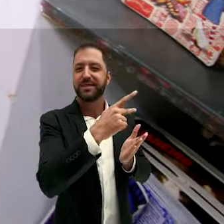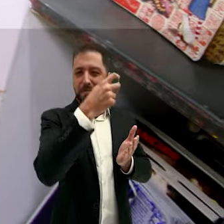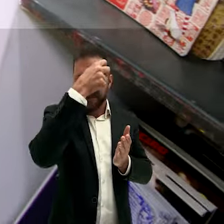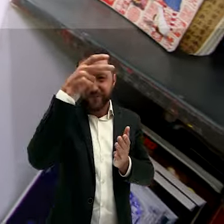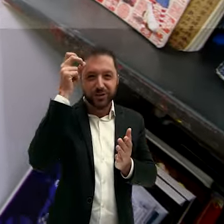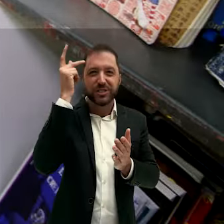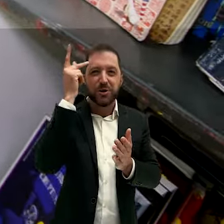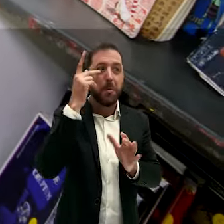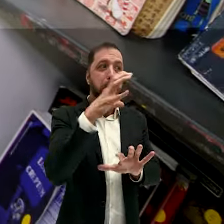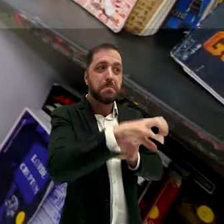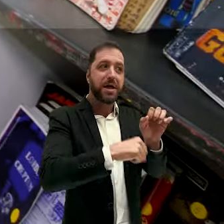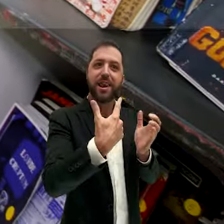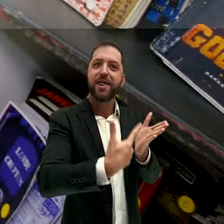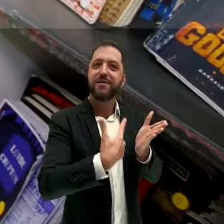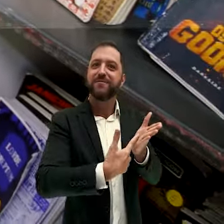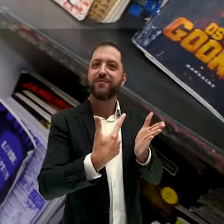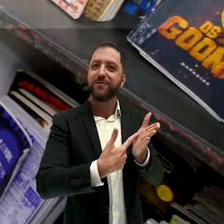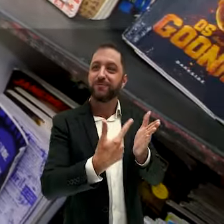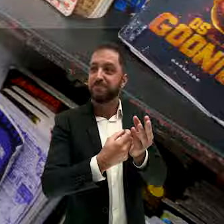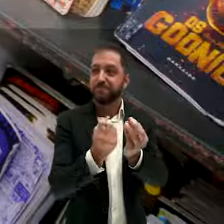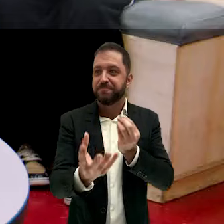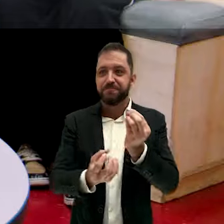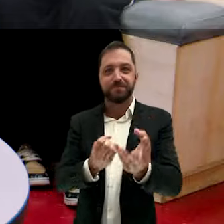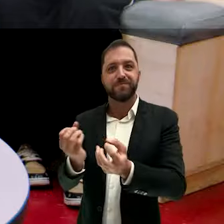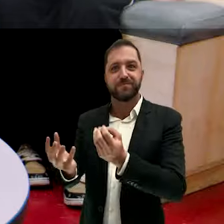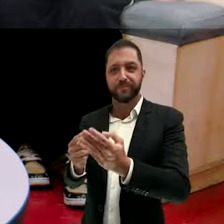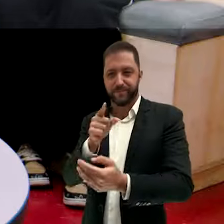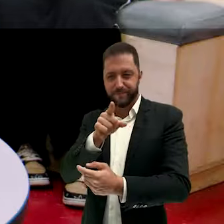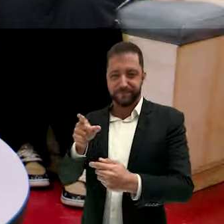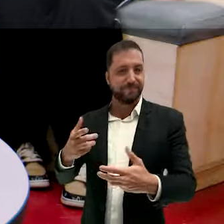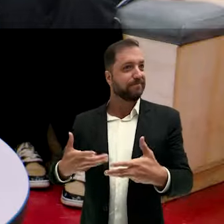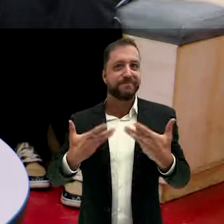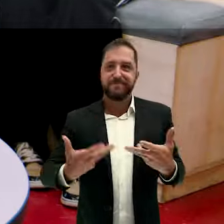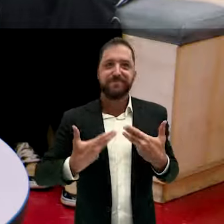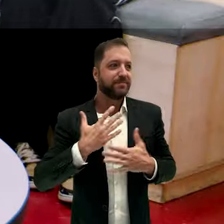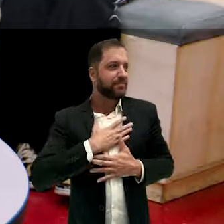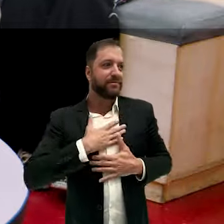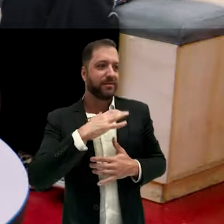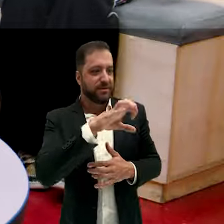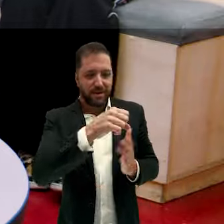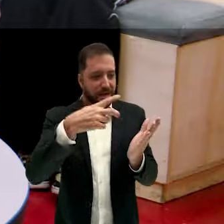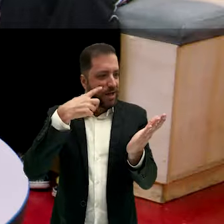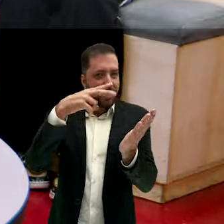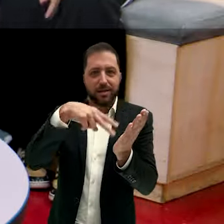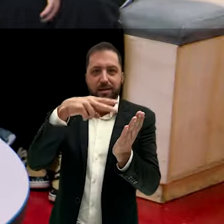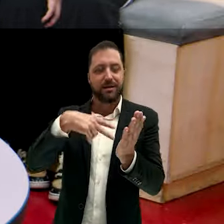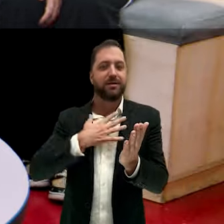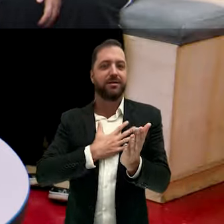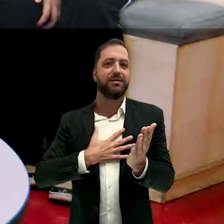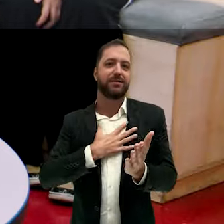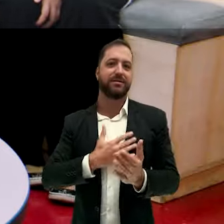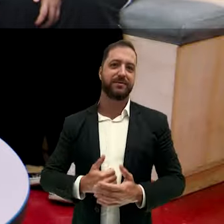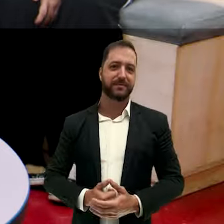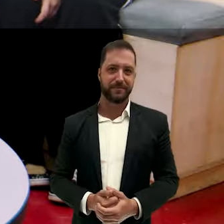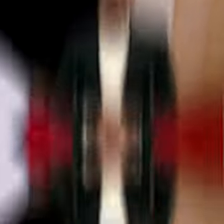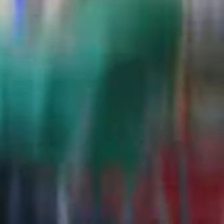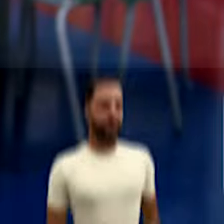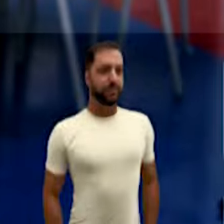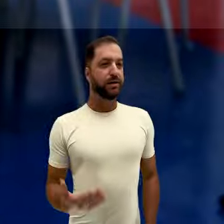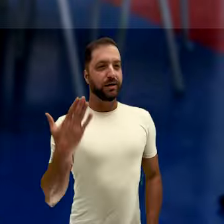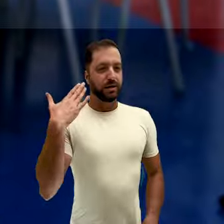Minha Biblioteca, da Prefeitura de São Paulo, incentivando a leitura entre os jovens de forma